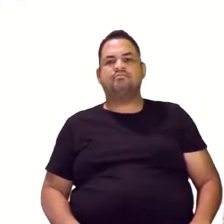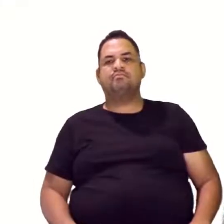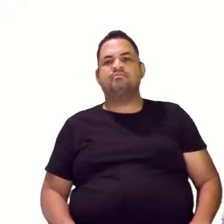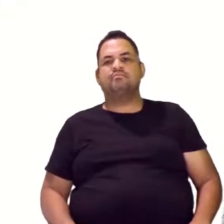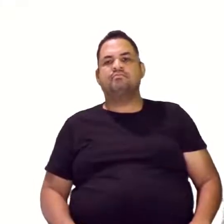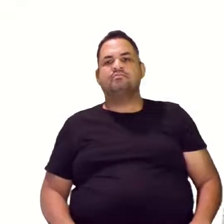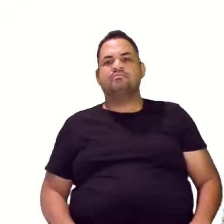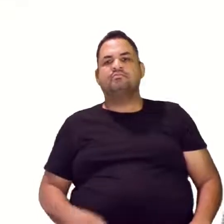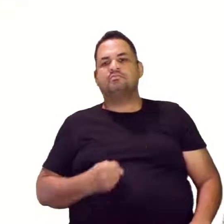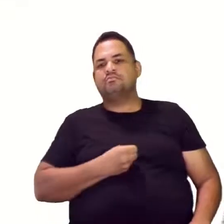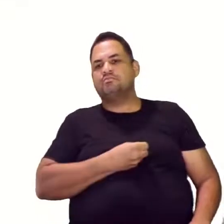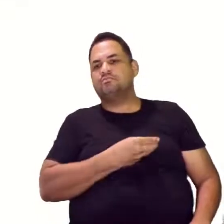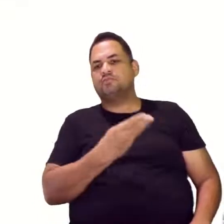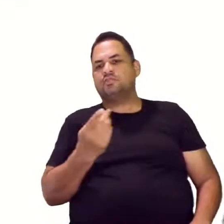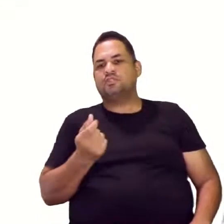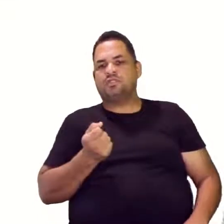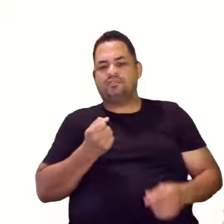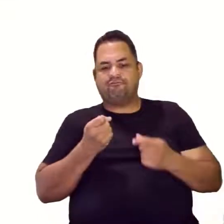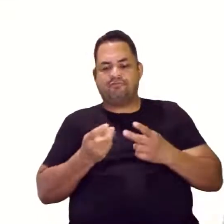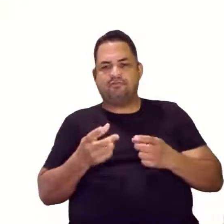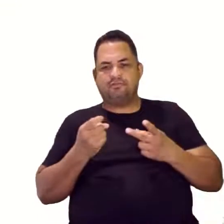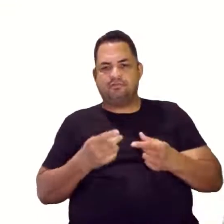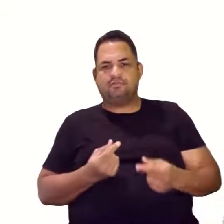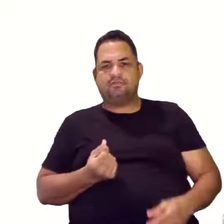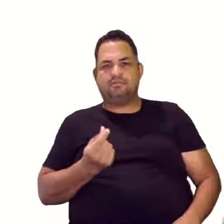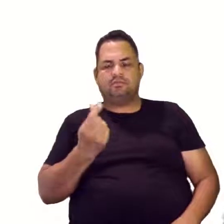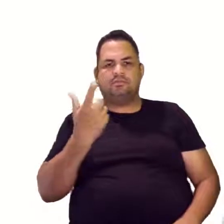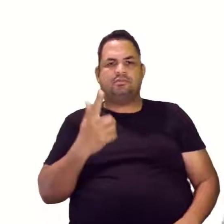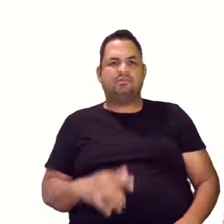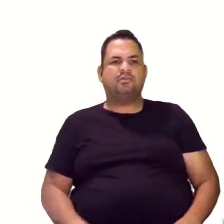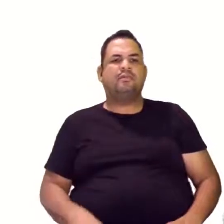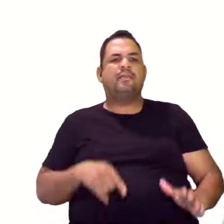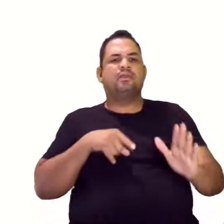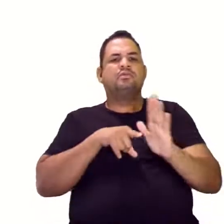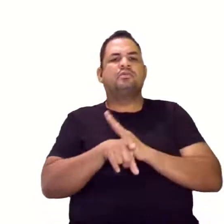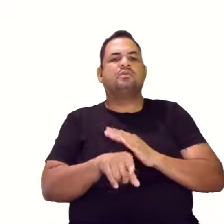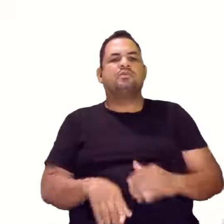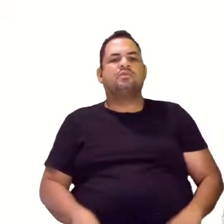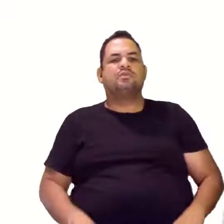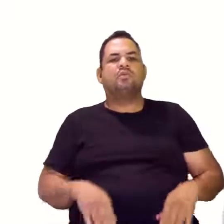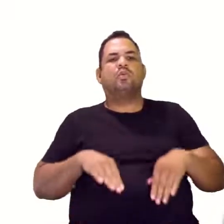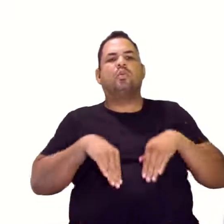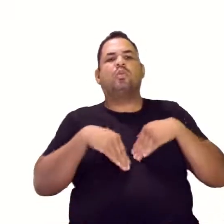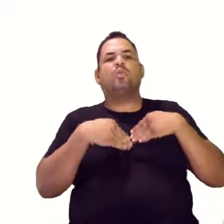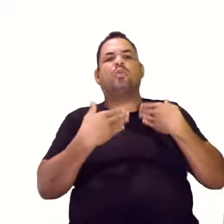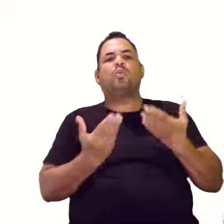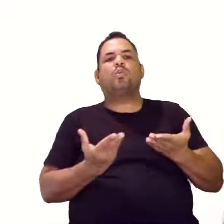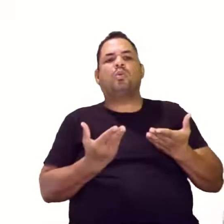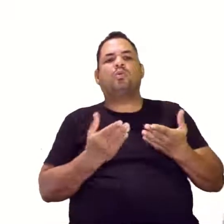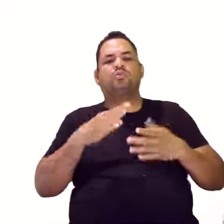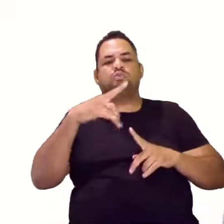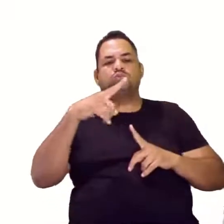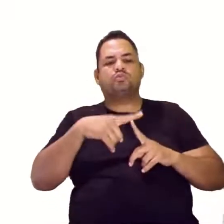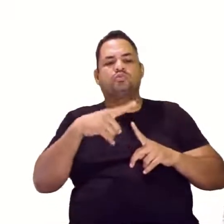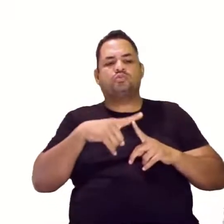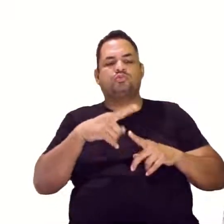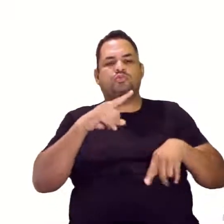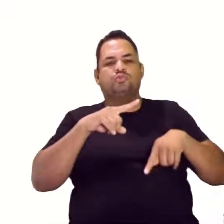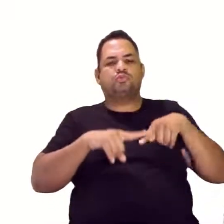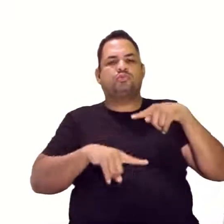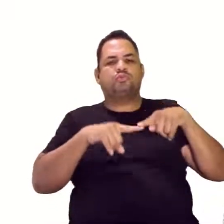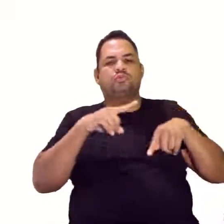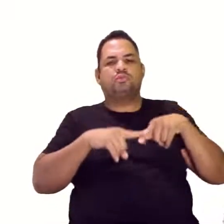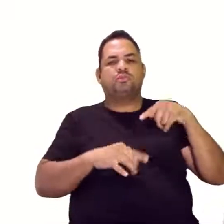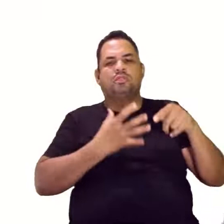E essa aqui foi a quantidade vendida, né? Perfeito. Vamos lá, vamos ver a pergunta. Que tipo de enfeite de Natal gera